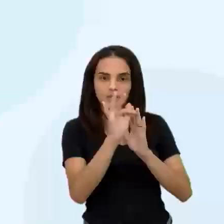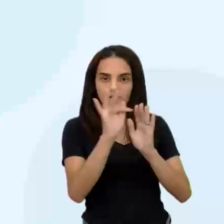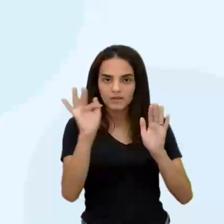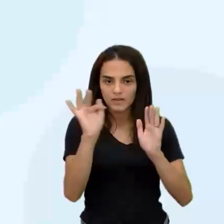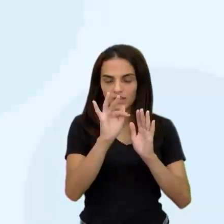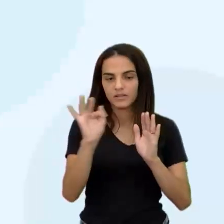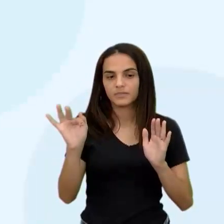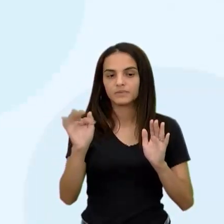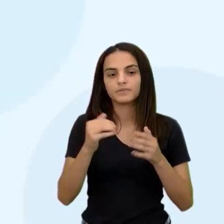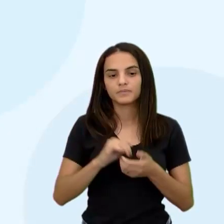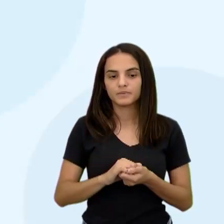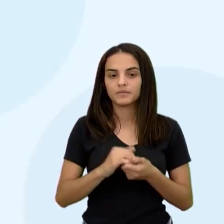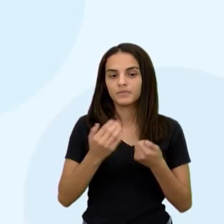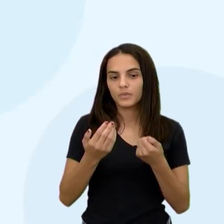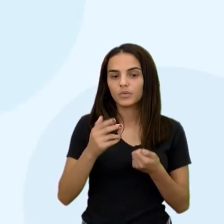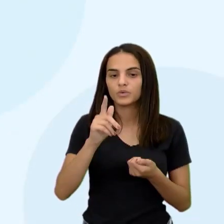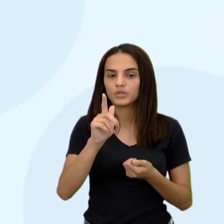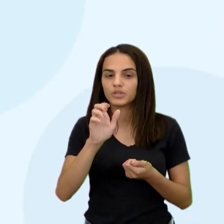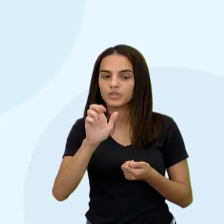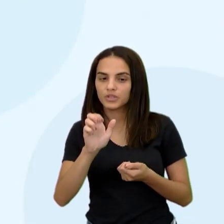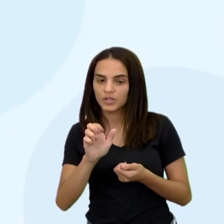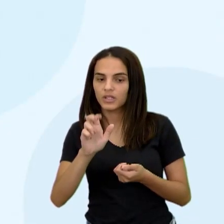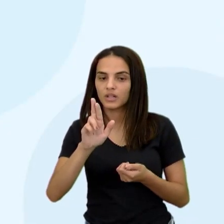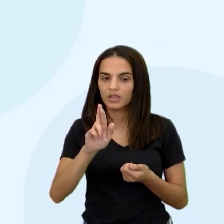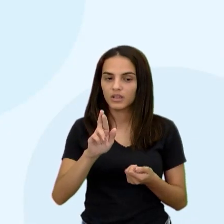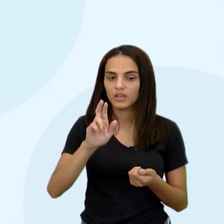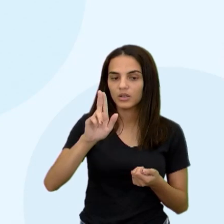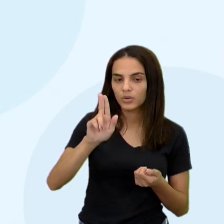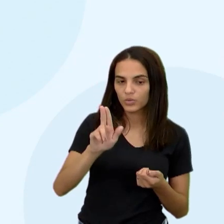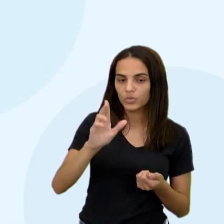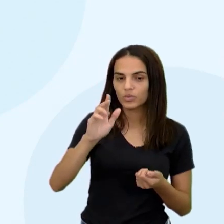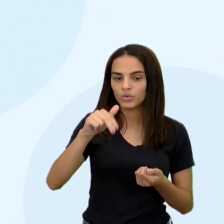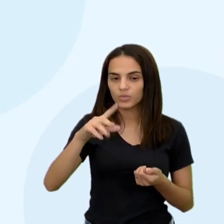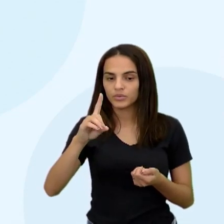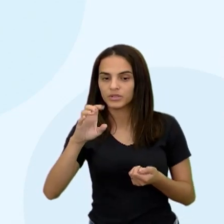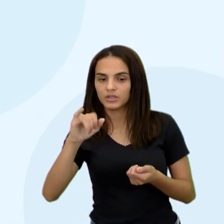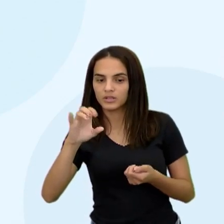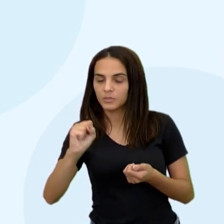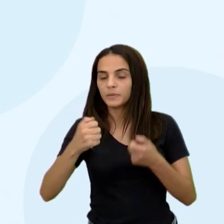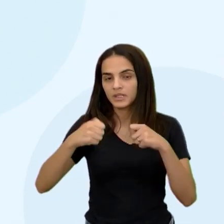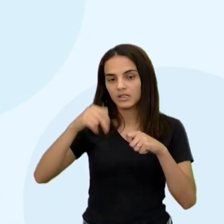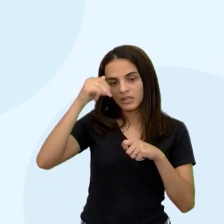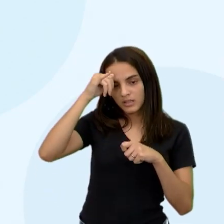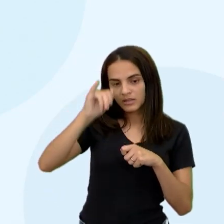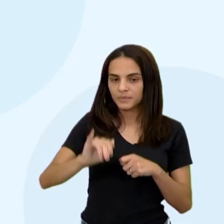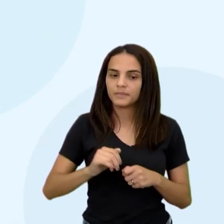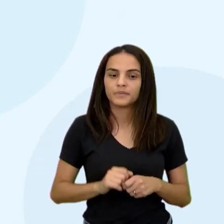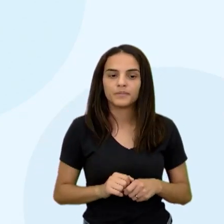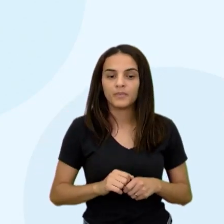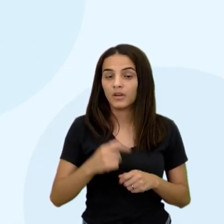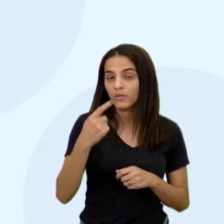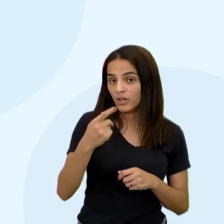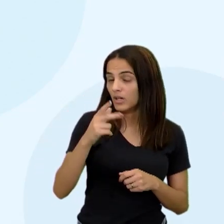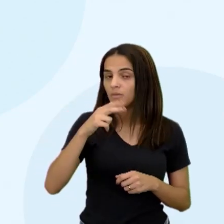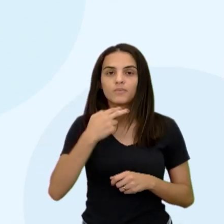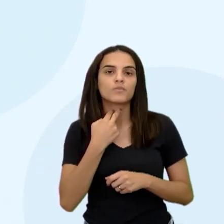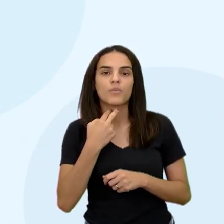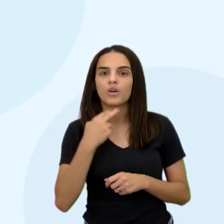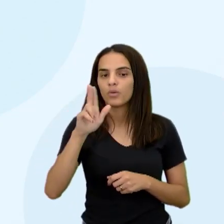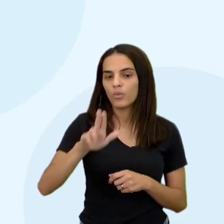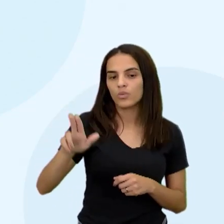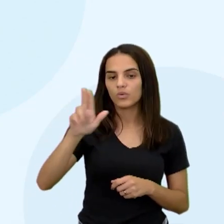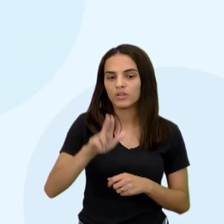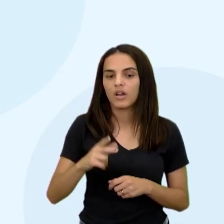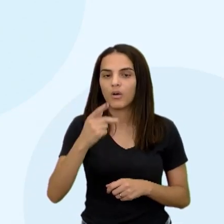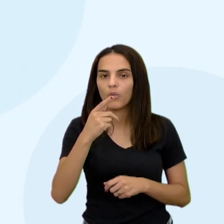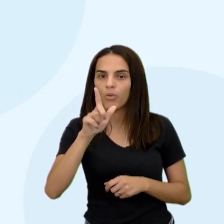ser evitado numa entrevista. Não usar o plural. Não é que você não deve usar o plural, é você deixar de usar o plural.